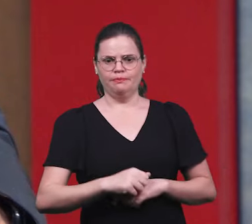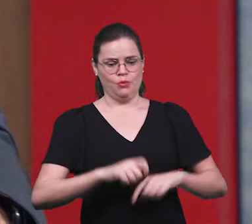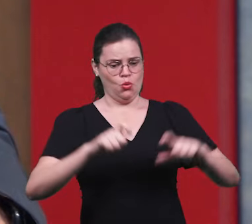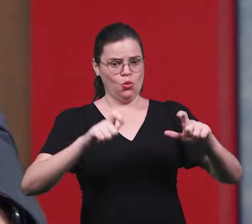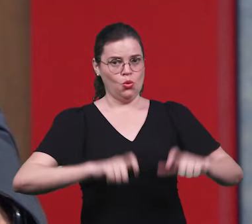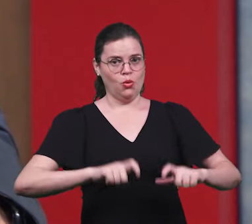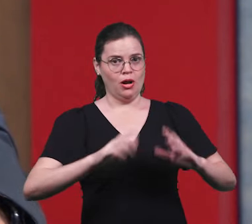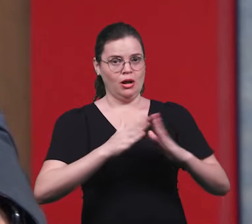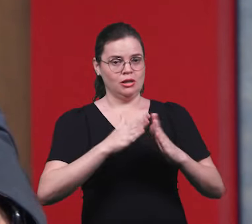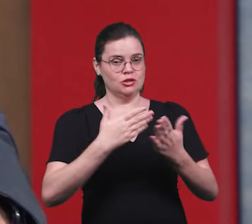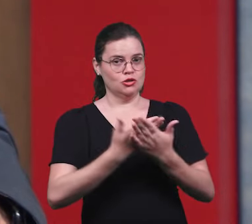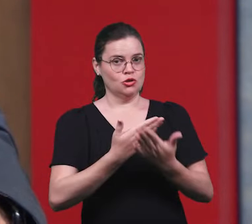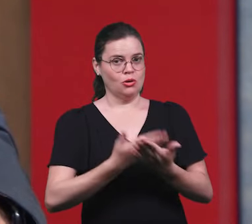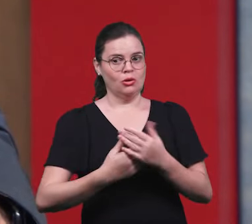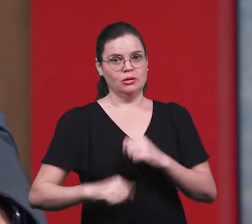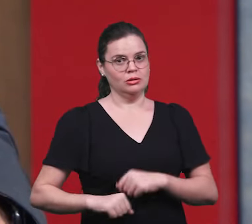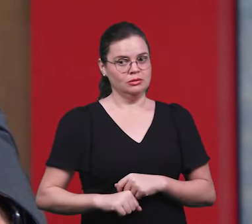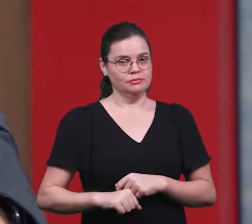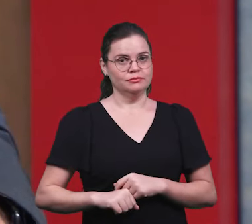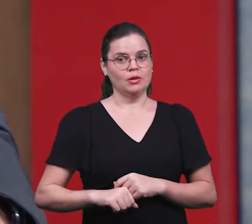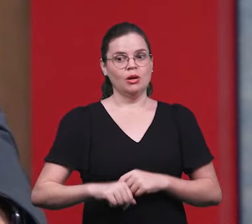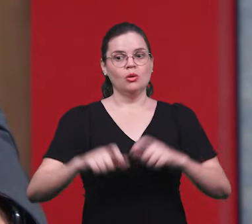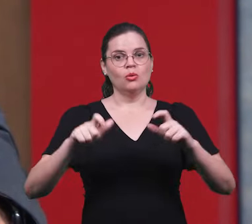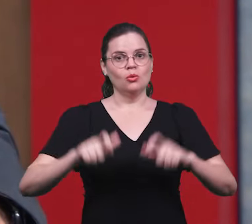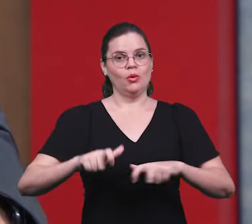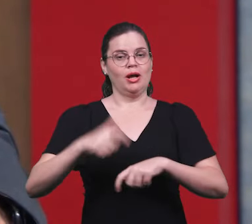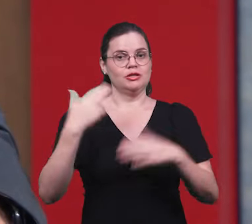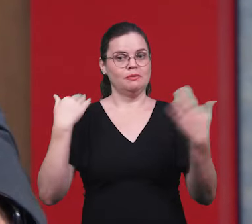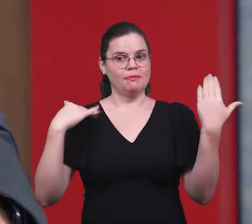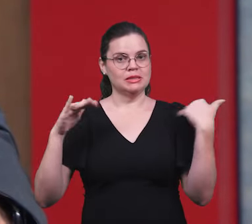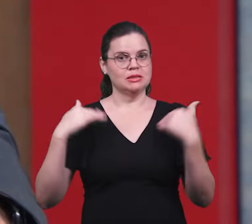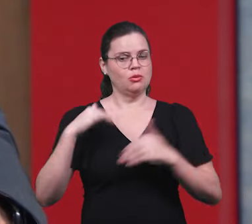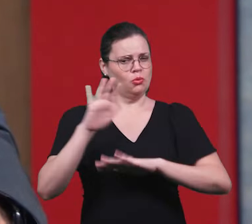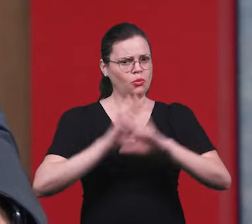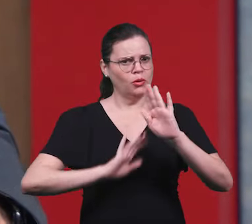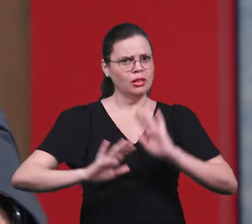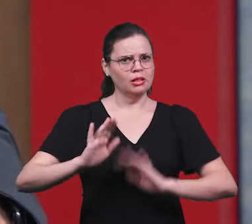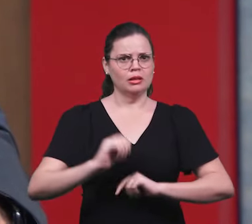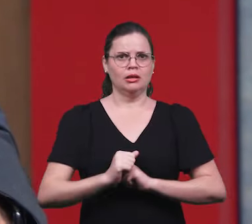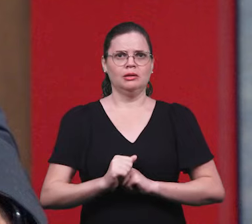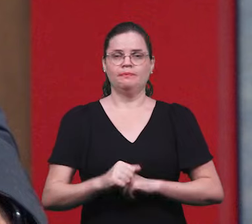filho frequenta, de onde seu filho estuda. Então a palavra de Deus manda a gente